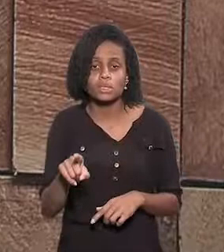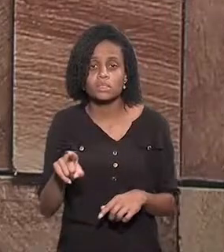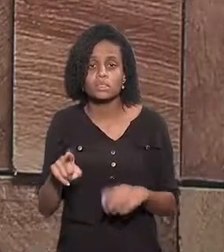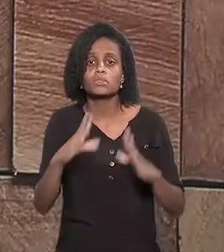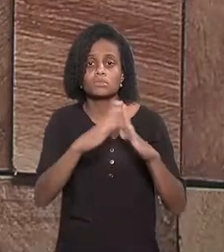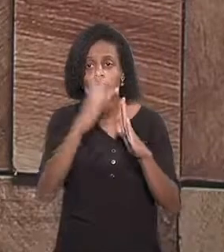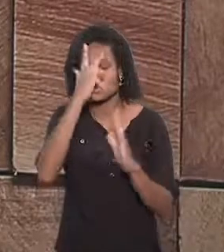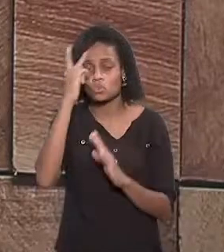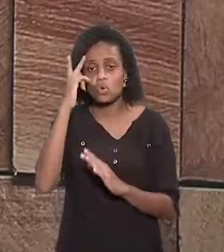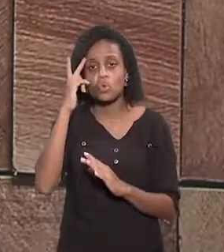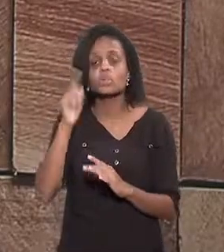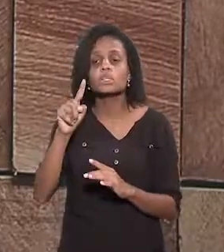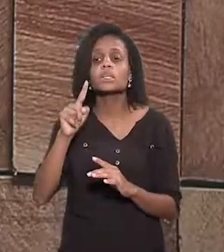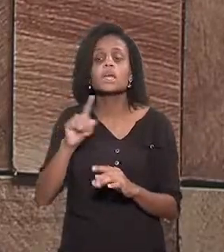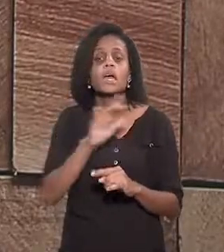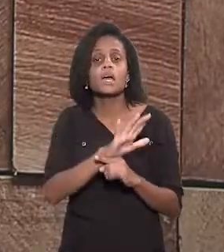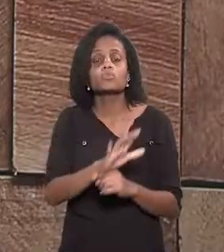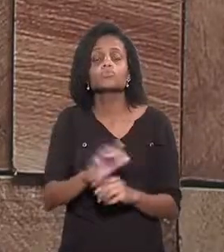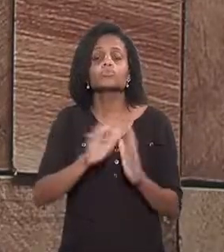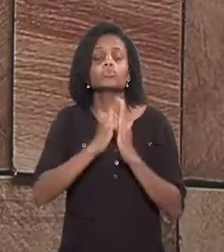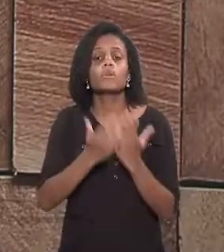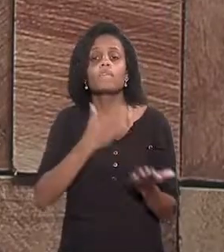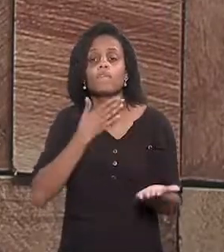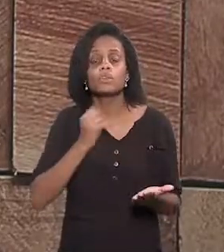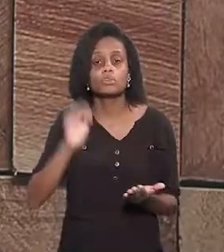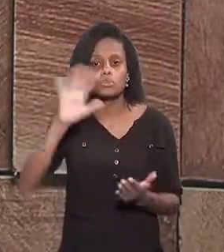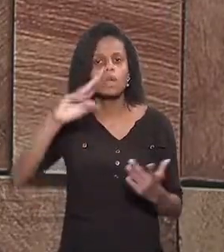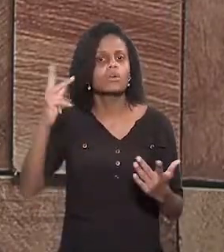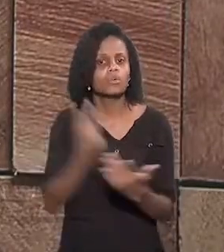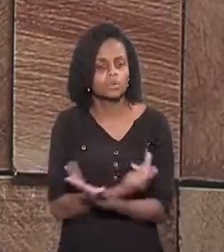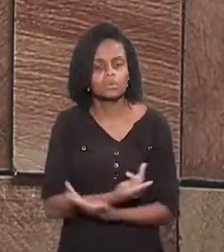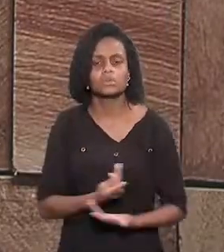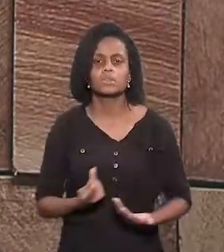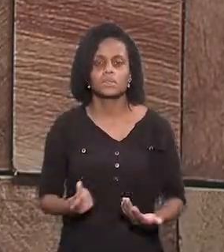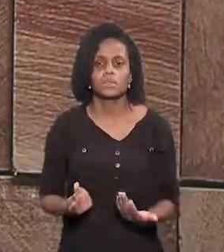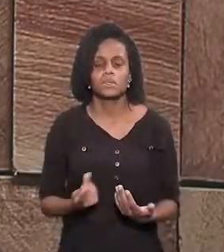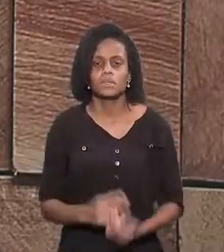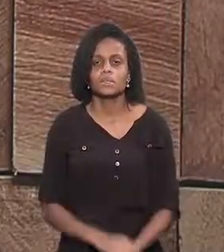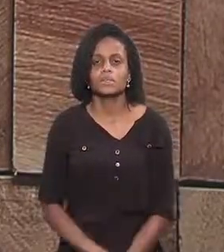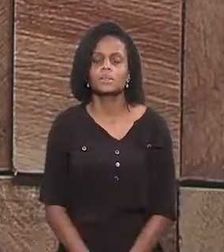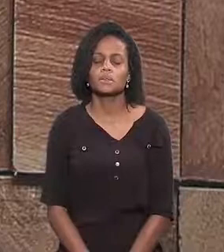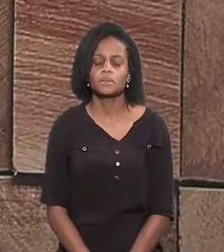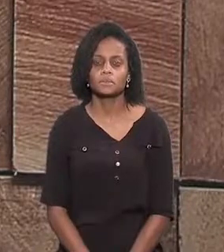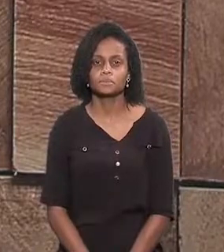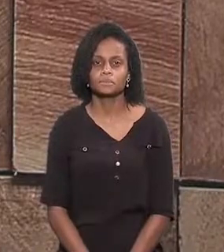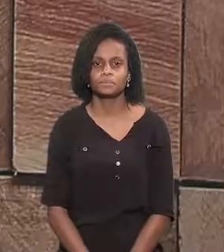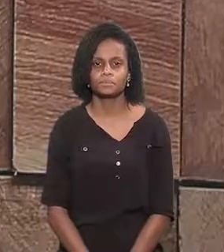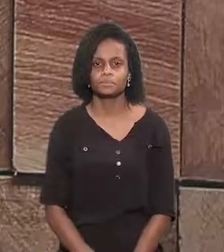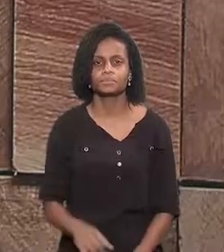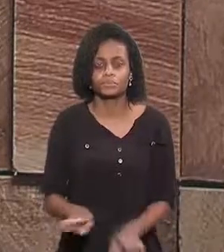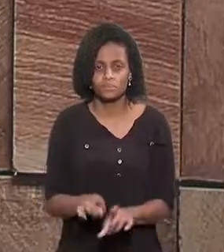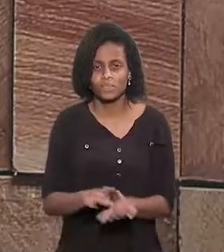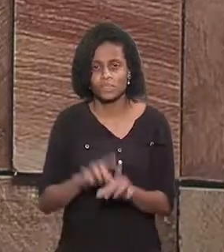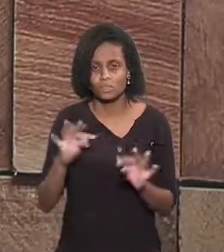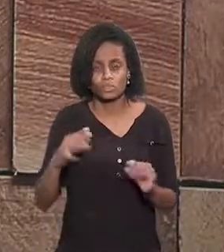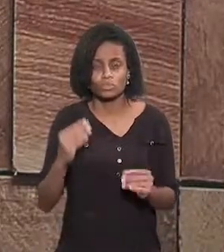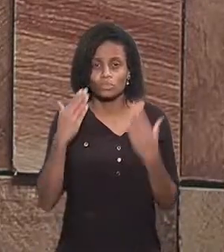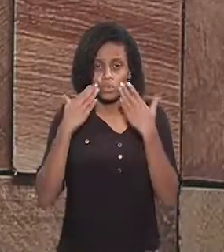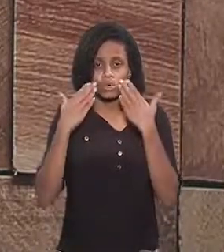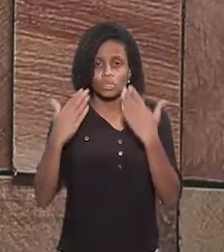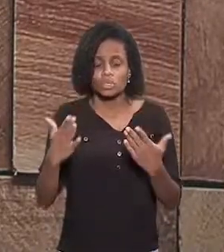que fazem o Voz da Comunidade acontecer, que faz toda essa situação de mostrar a